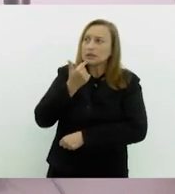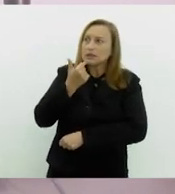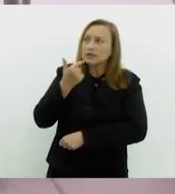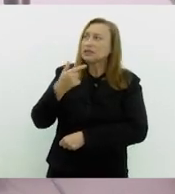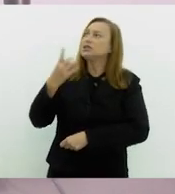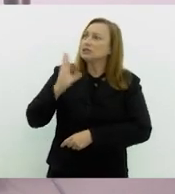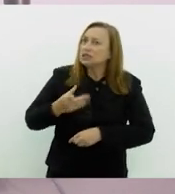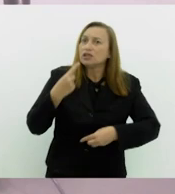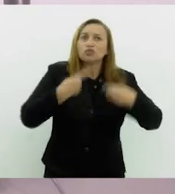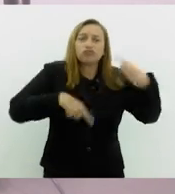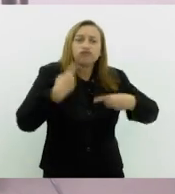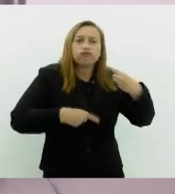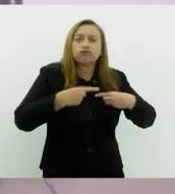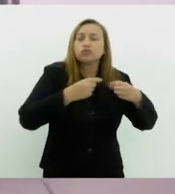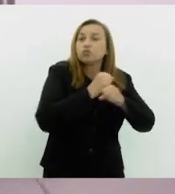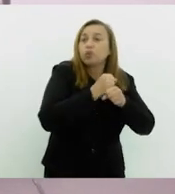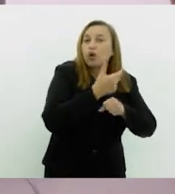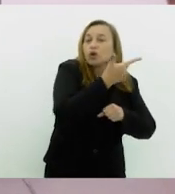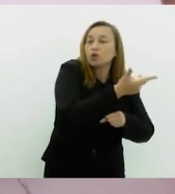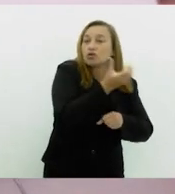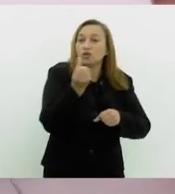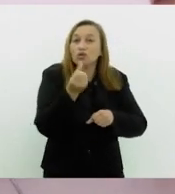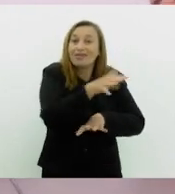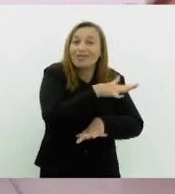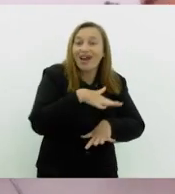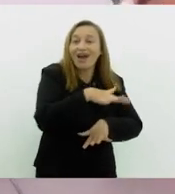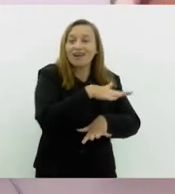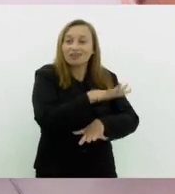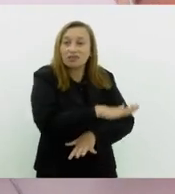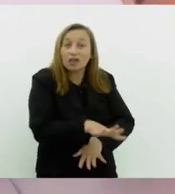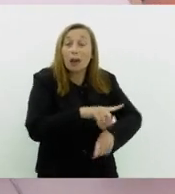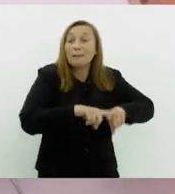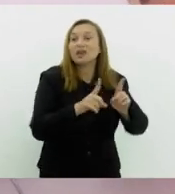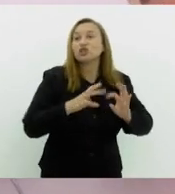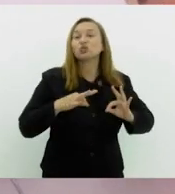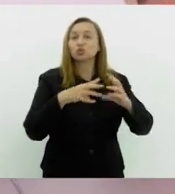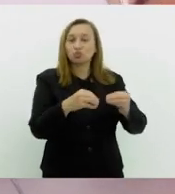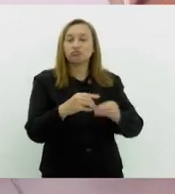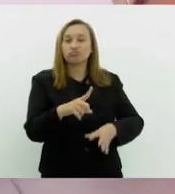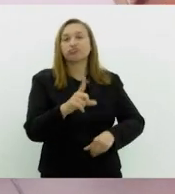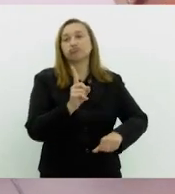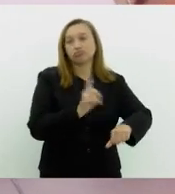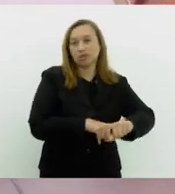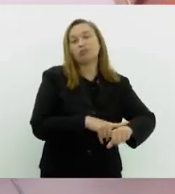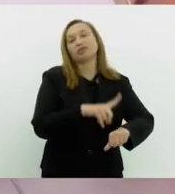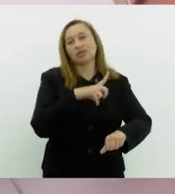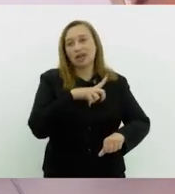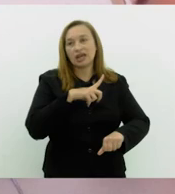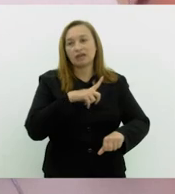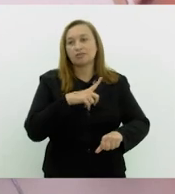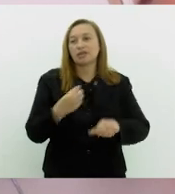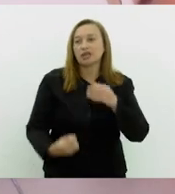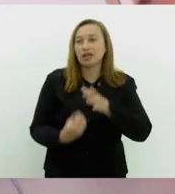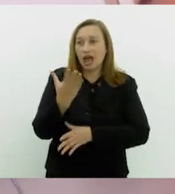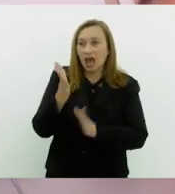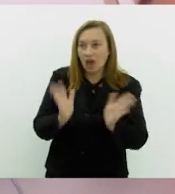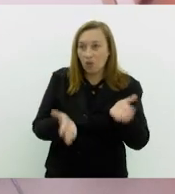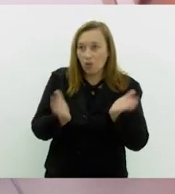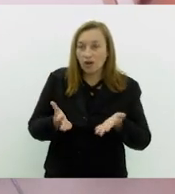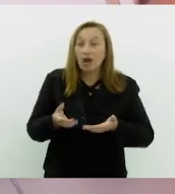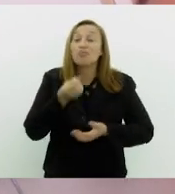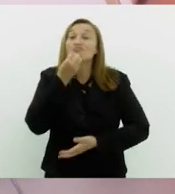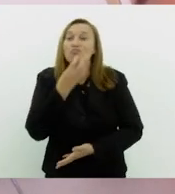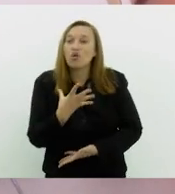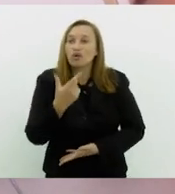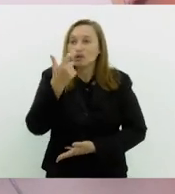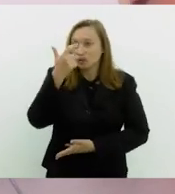2006, né? Na área da infância. Mas, enfim, tudo tem seu tempo, eu acredito que é para a gente construir agora. Bom, eu